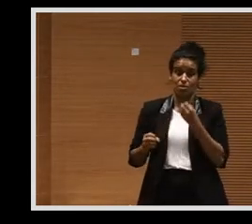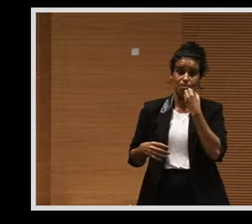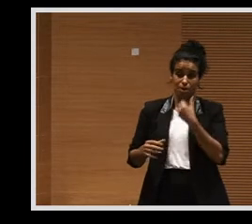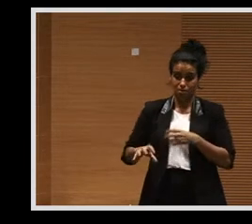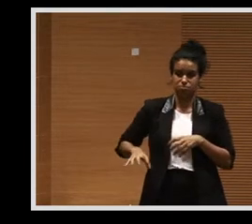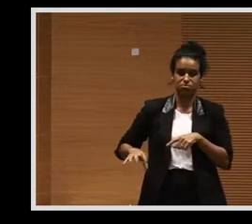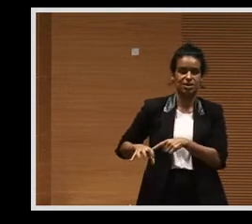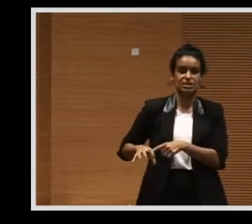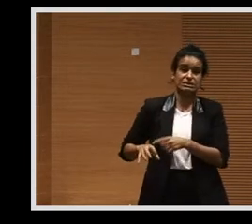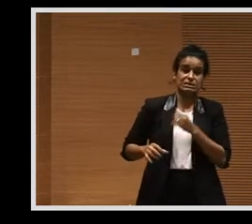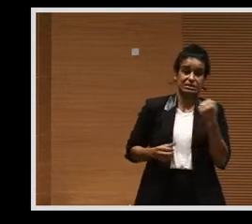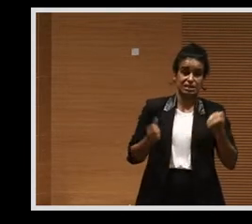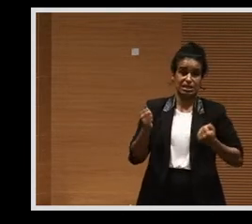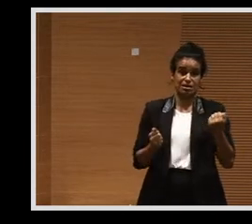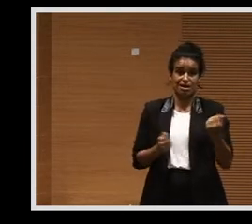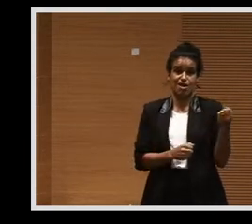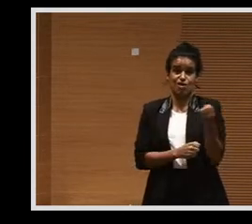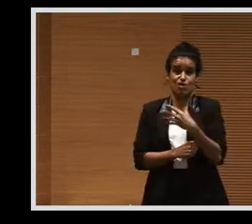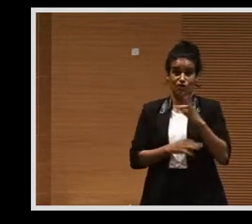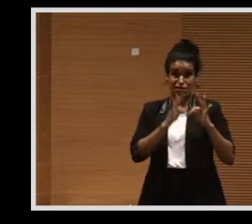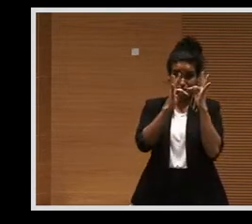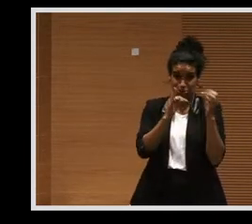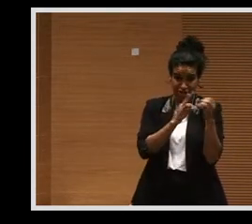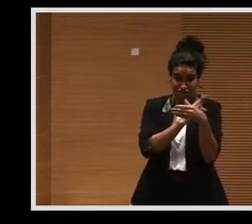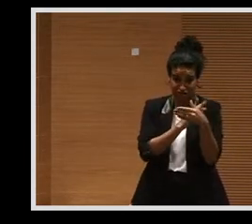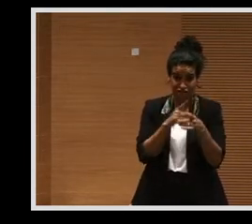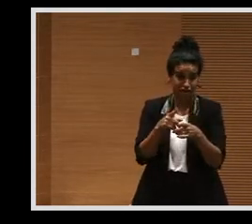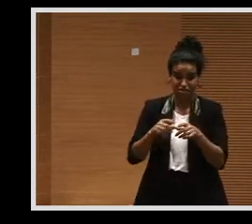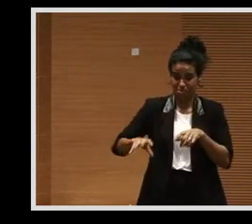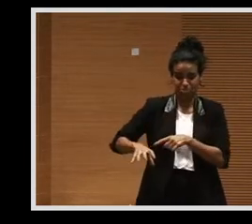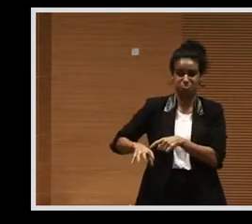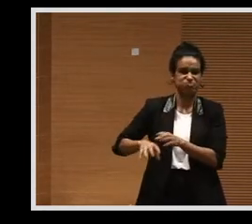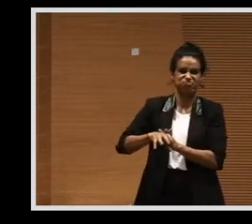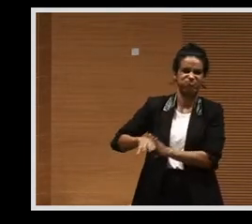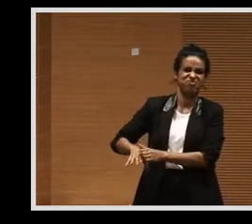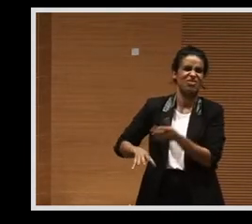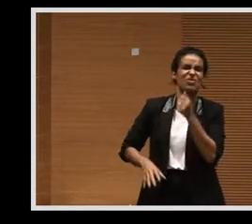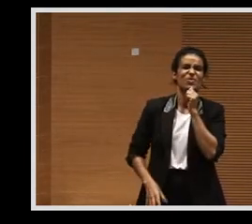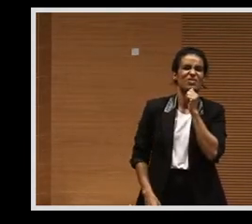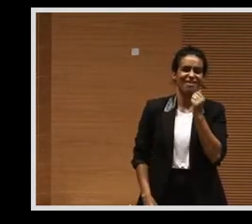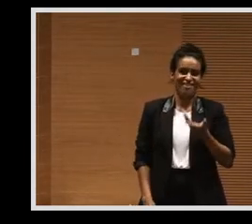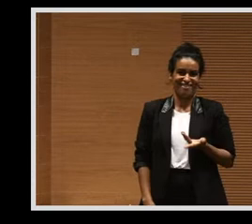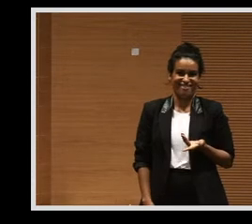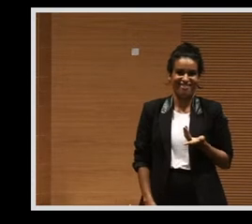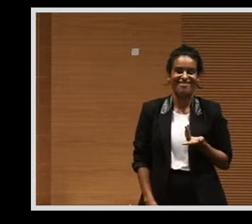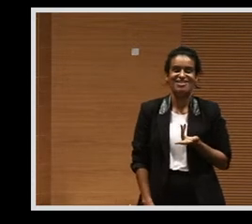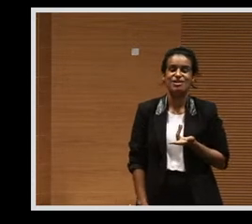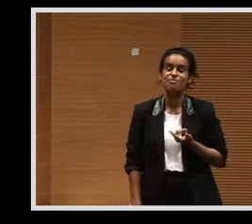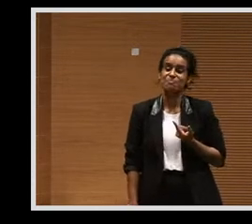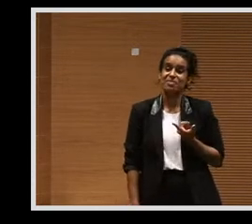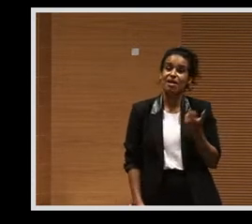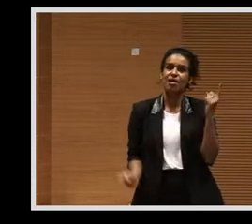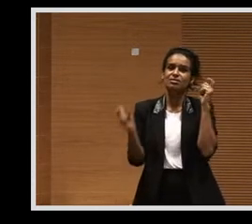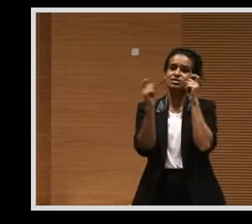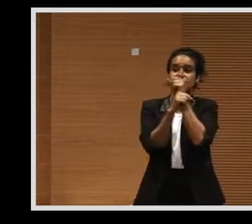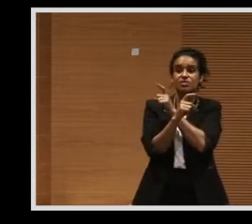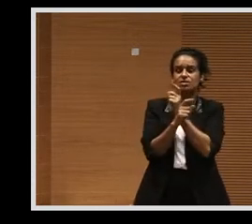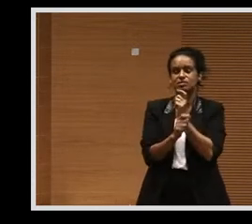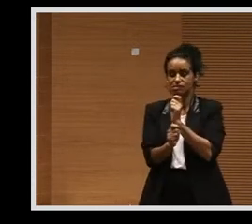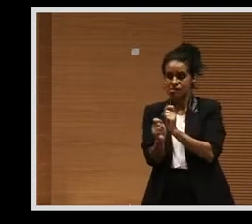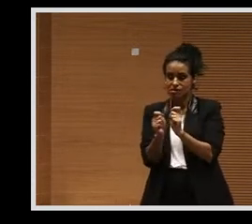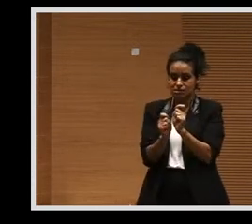melhor e não precisa de marcha. Né? E como tem sido né, difícil em algumas situações de negociar